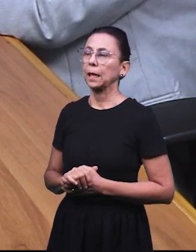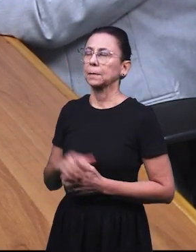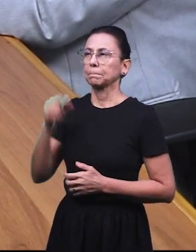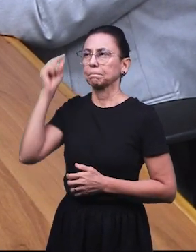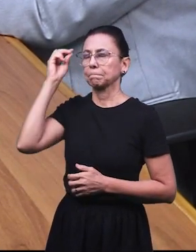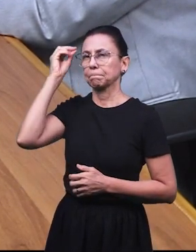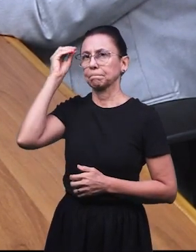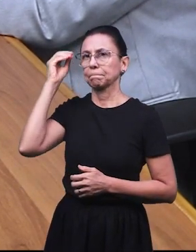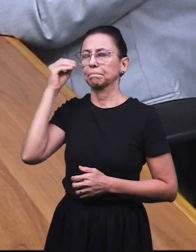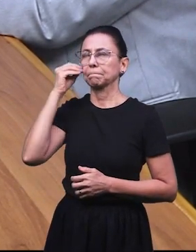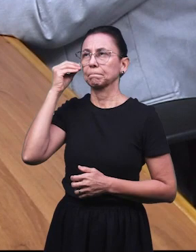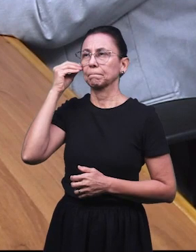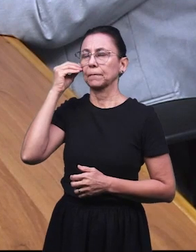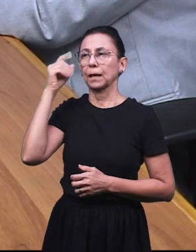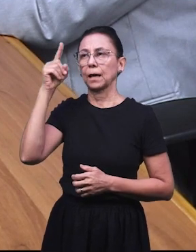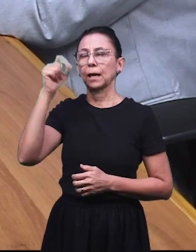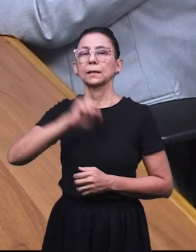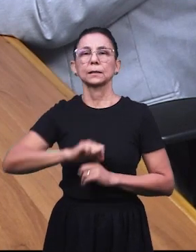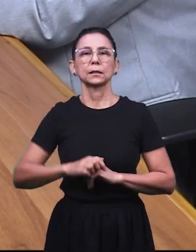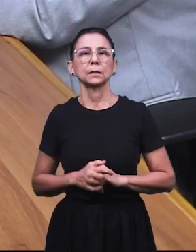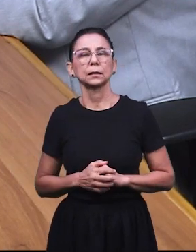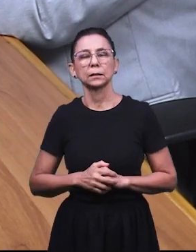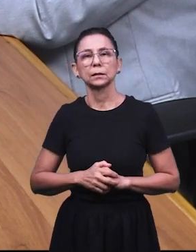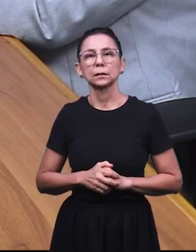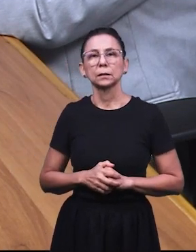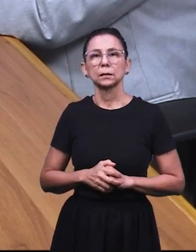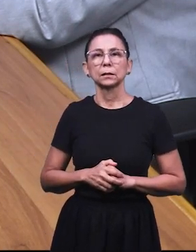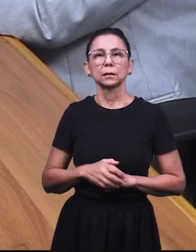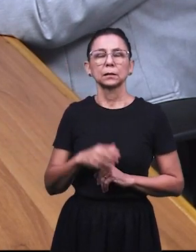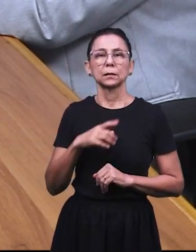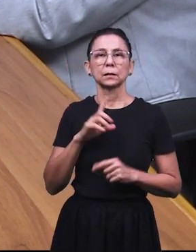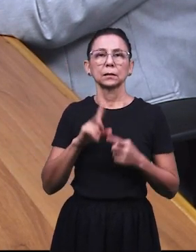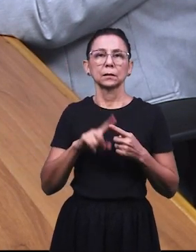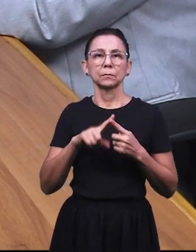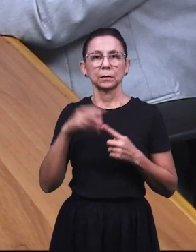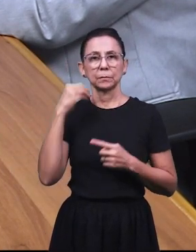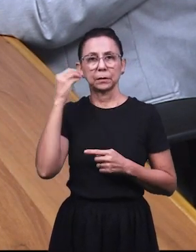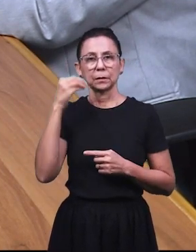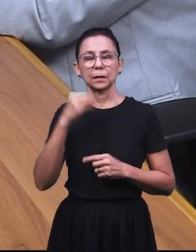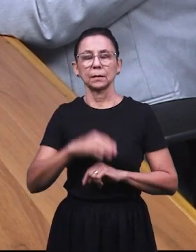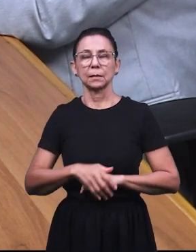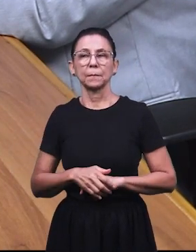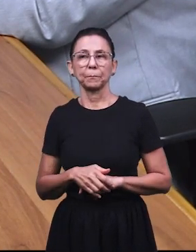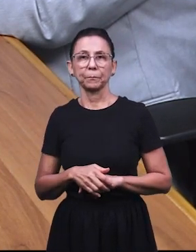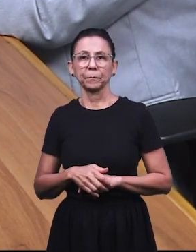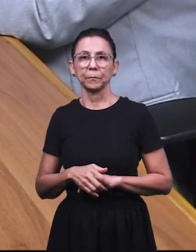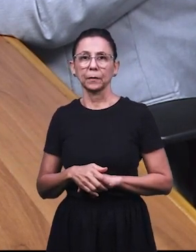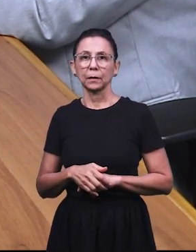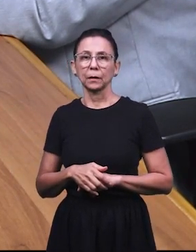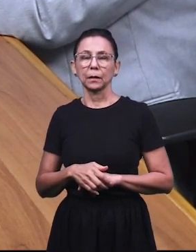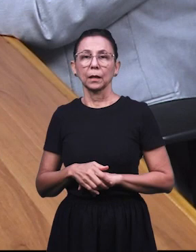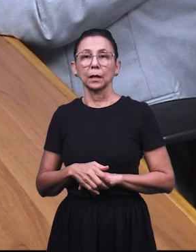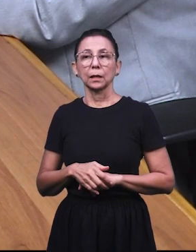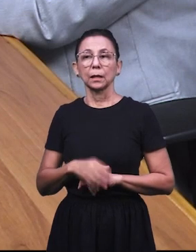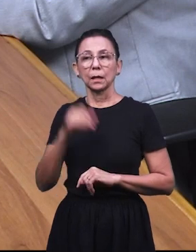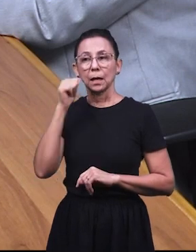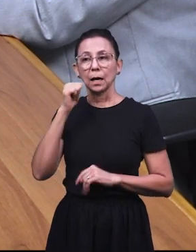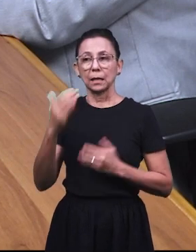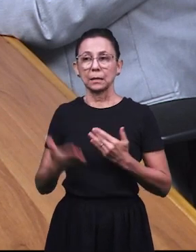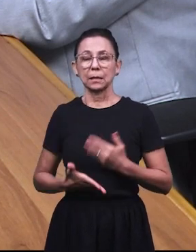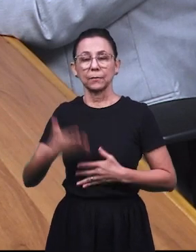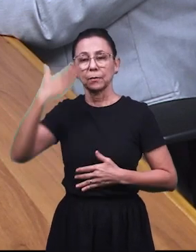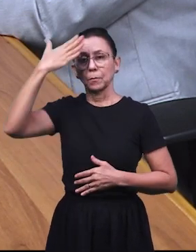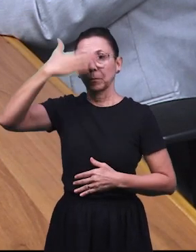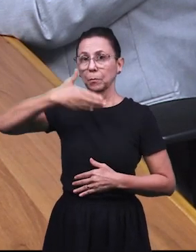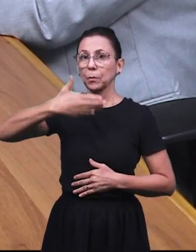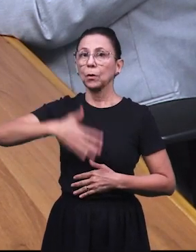aqui. Teve uma que a irmã, ela estava vivendo uma prova. Foi até uma experiência que a irmã, ela